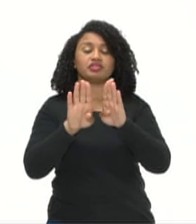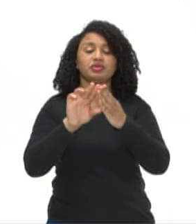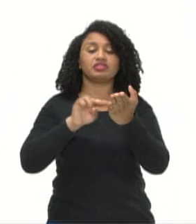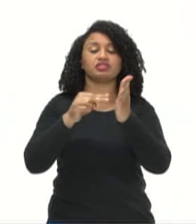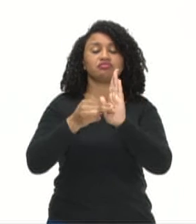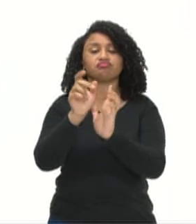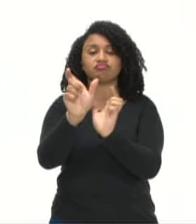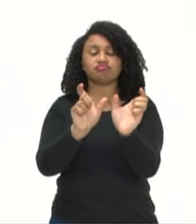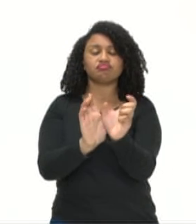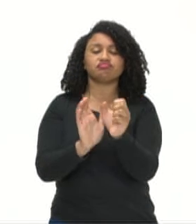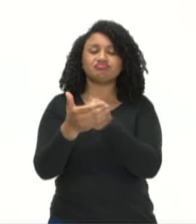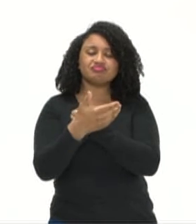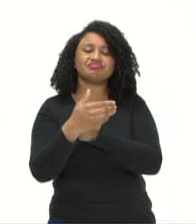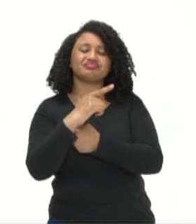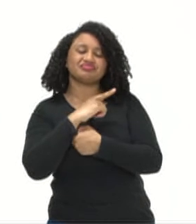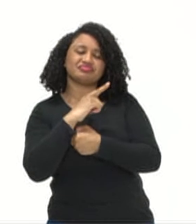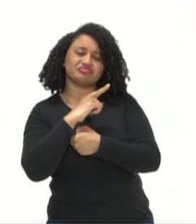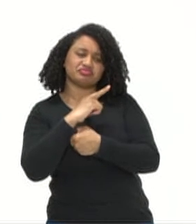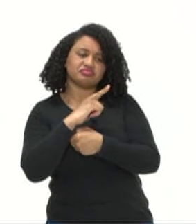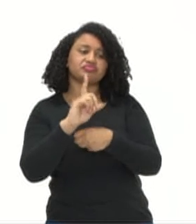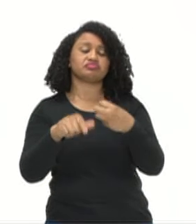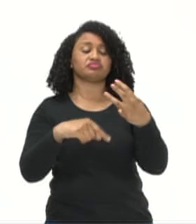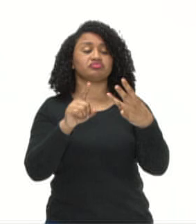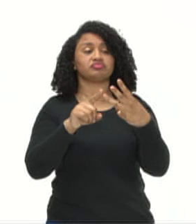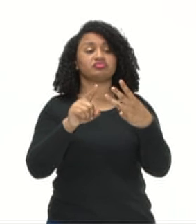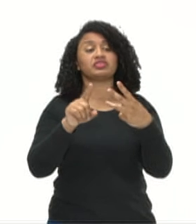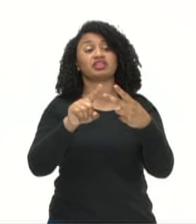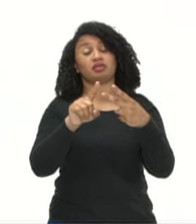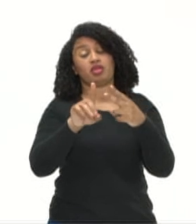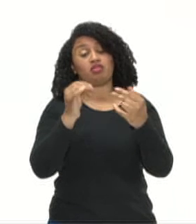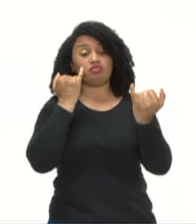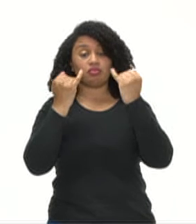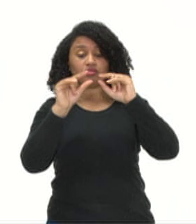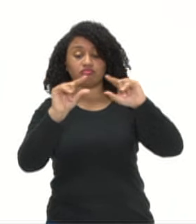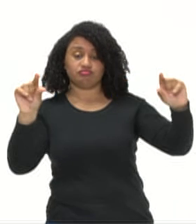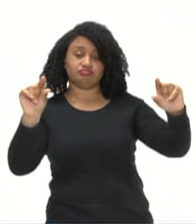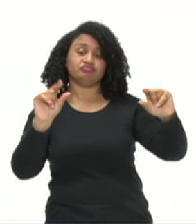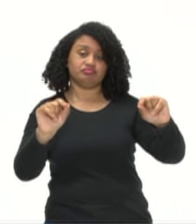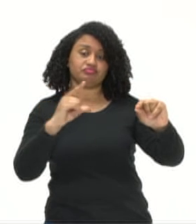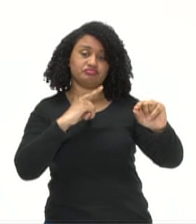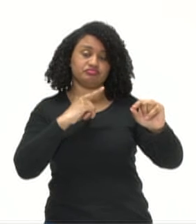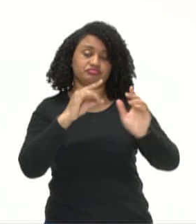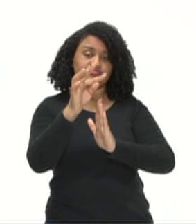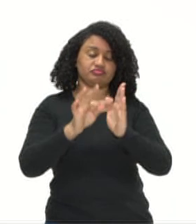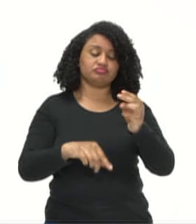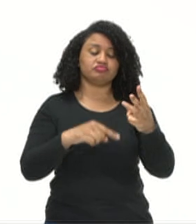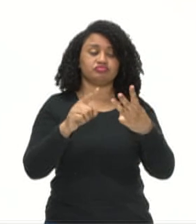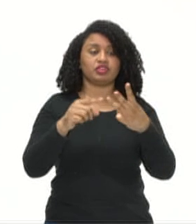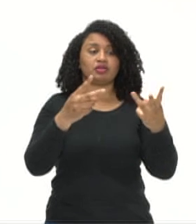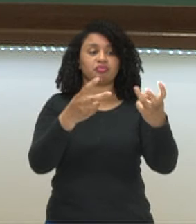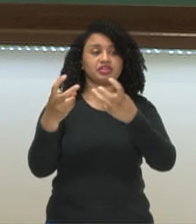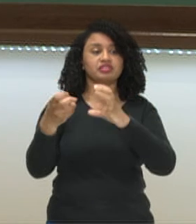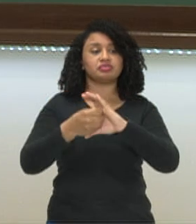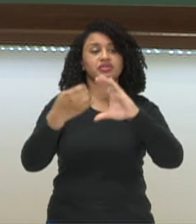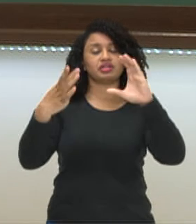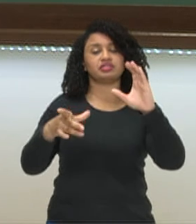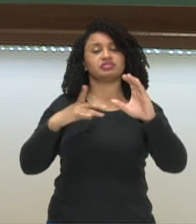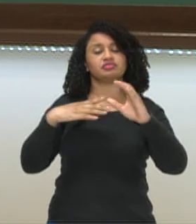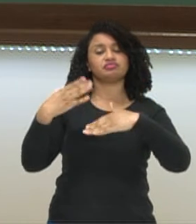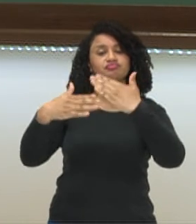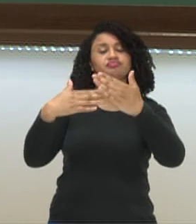de uma palavra ou expressão, bem como uma informação implícita, identificar elementos que constroem a